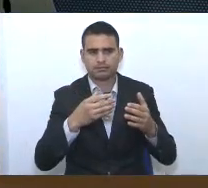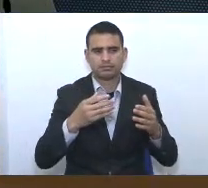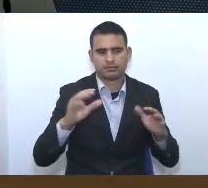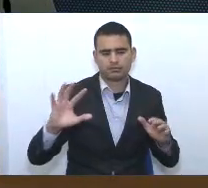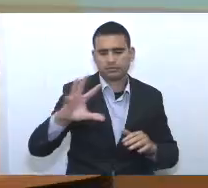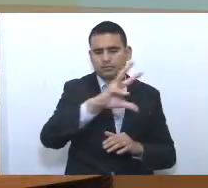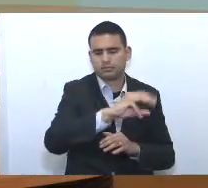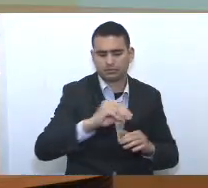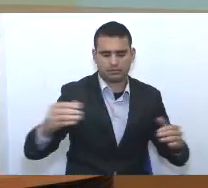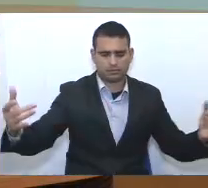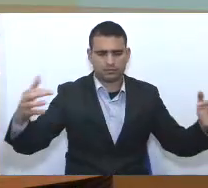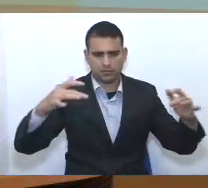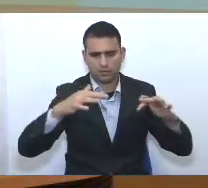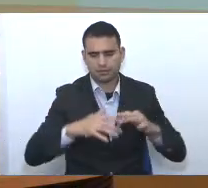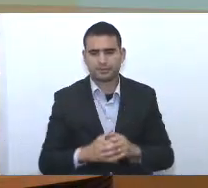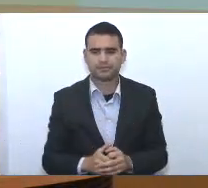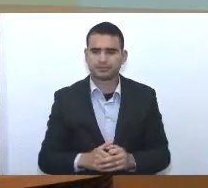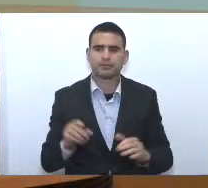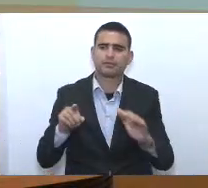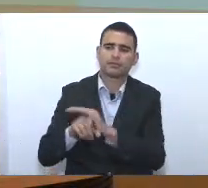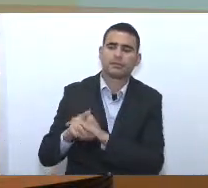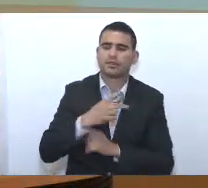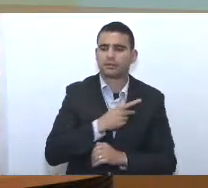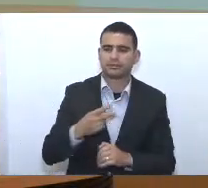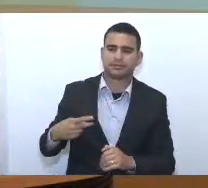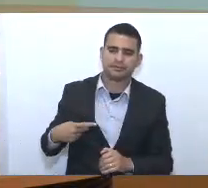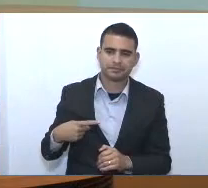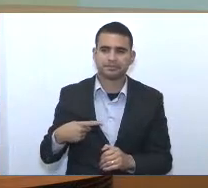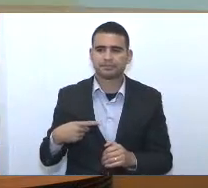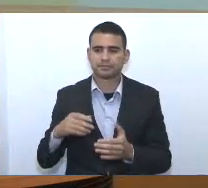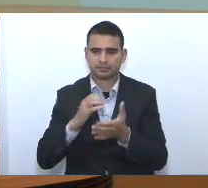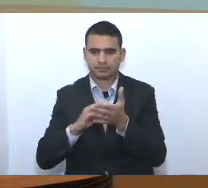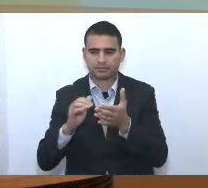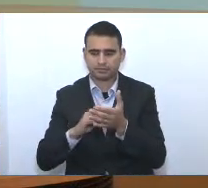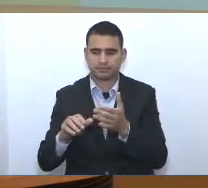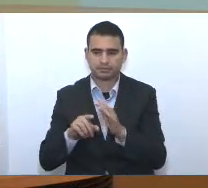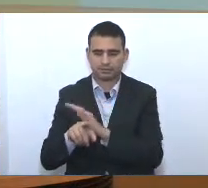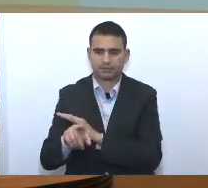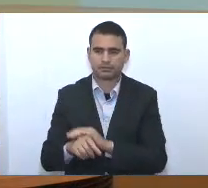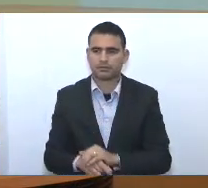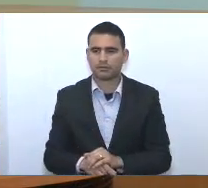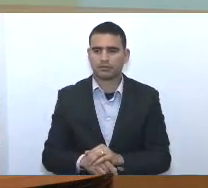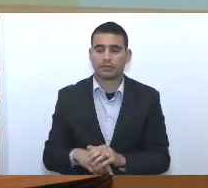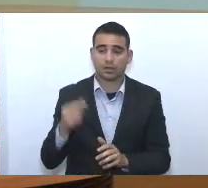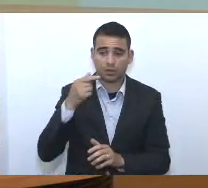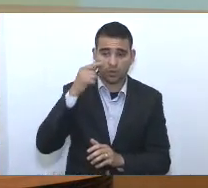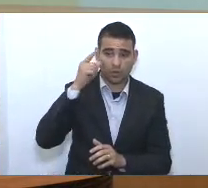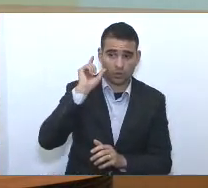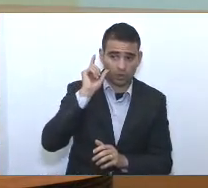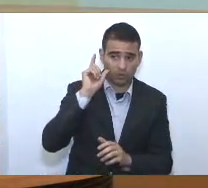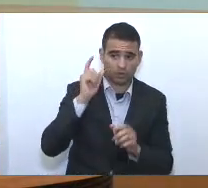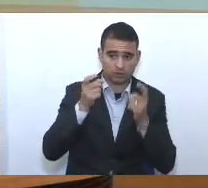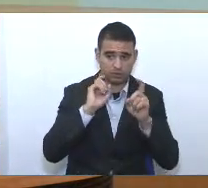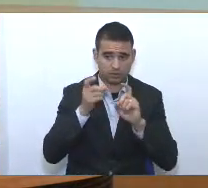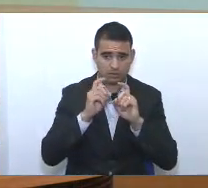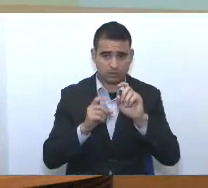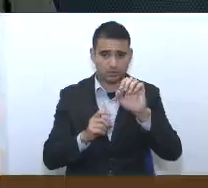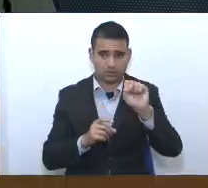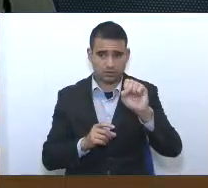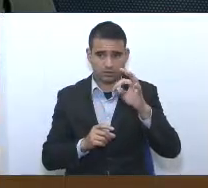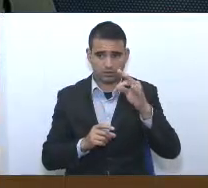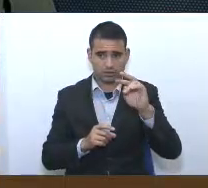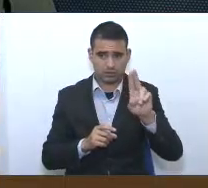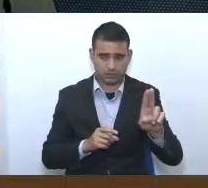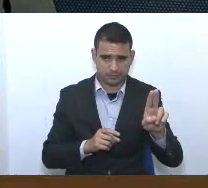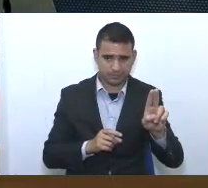diretores, jurídico. Senhor presidente e secretário, eu queria passar para o senhor o seguinte. Ontem teve a reunião da SDU aqui também, né?